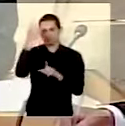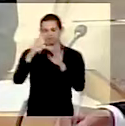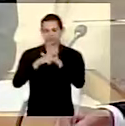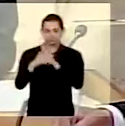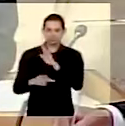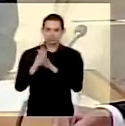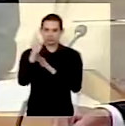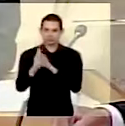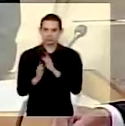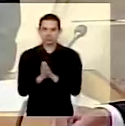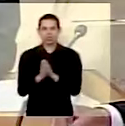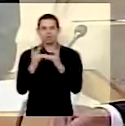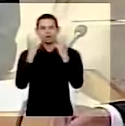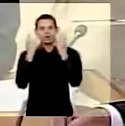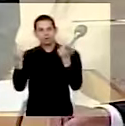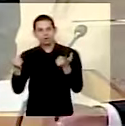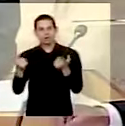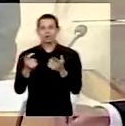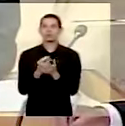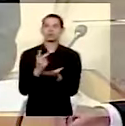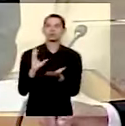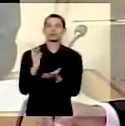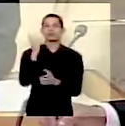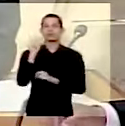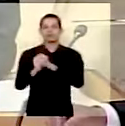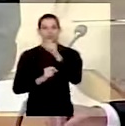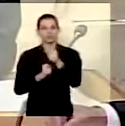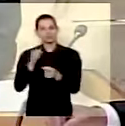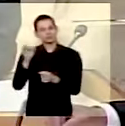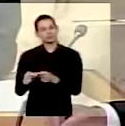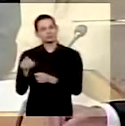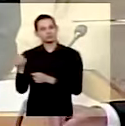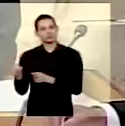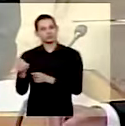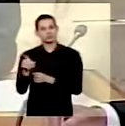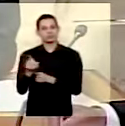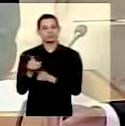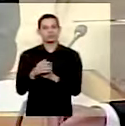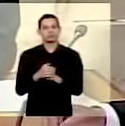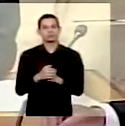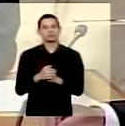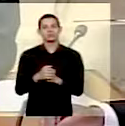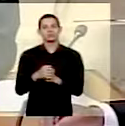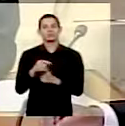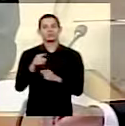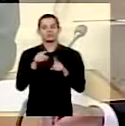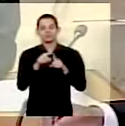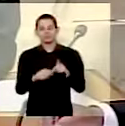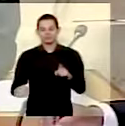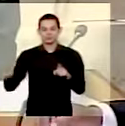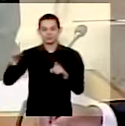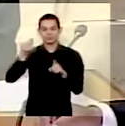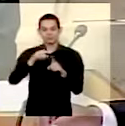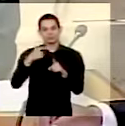É natural e inevitável que assim o seja, mas o que disso resulta é o ciclo a que